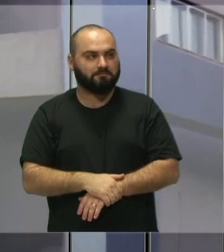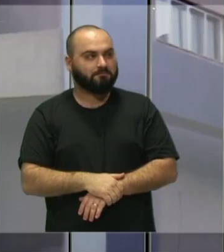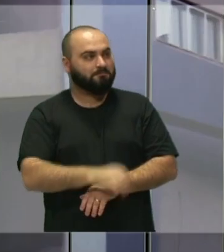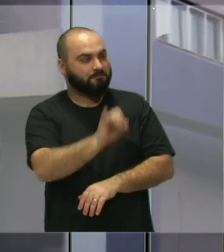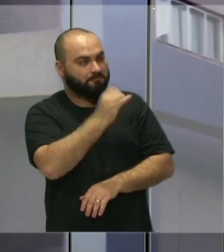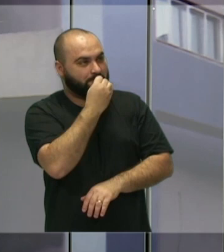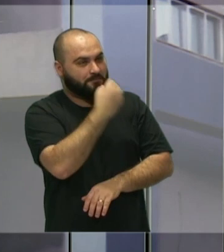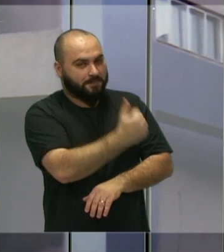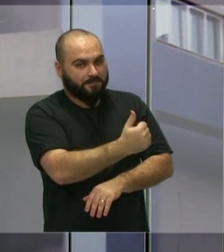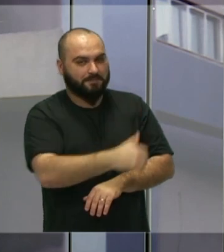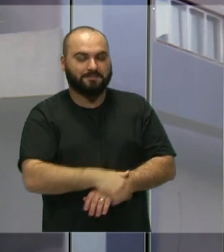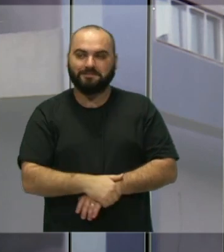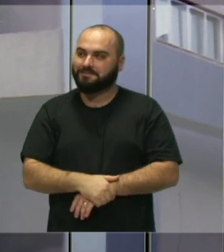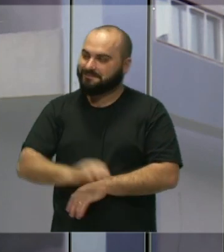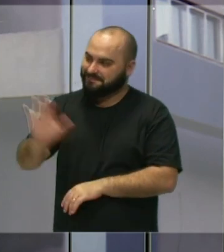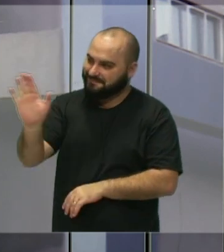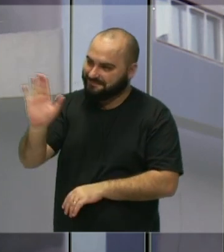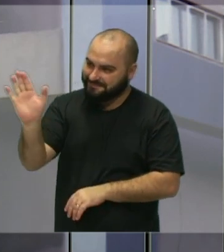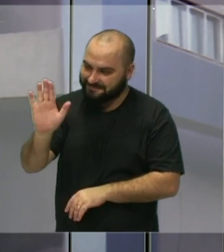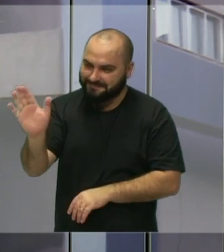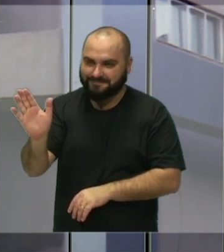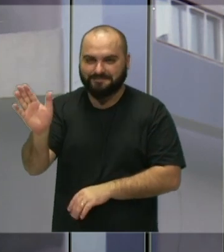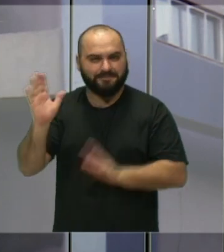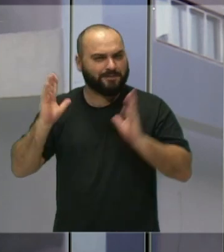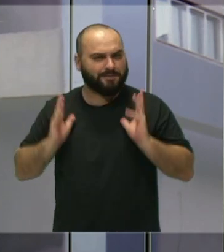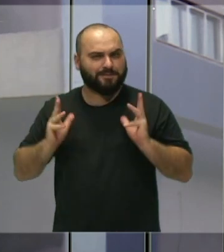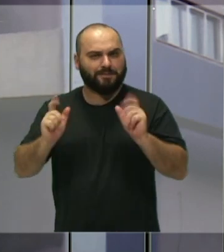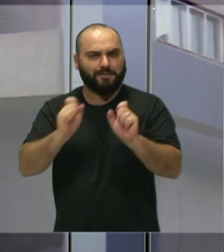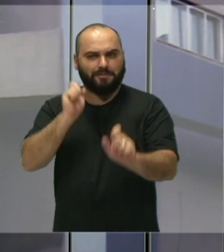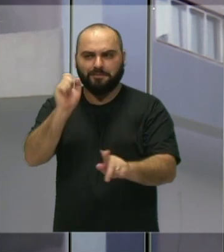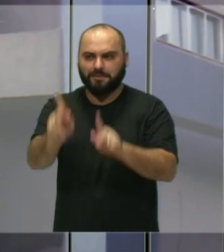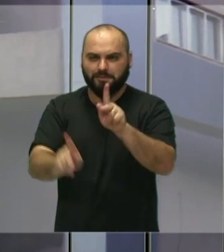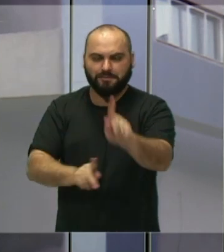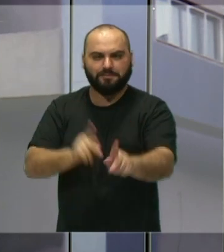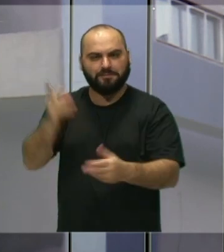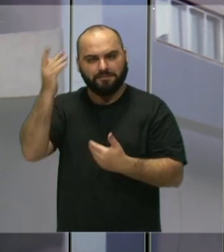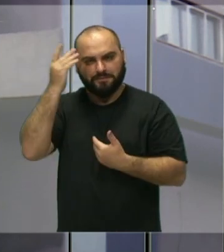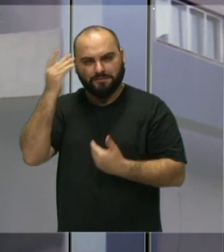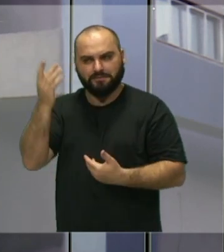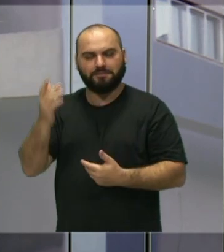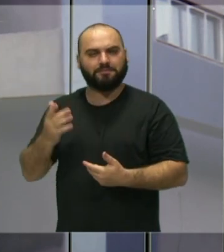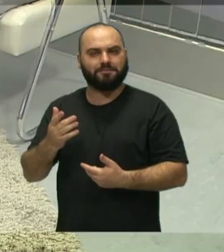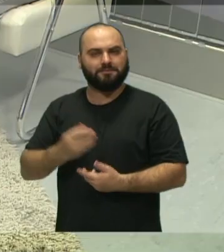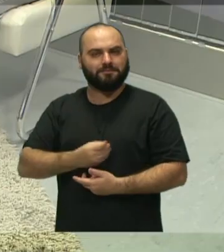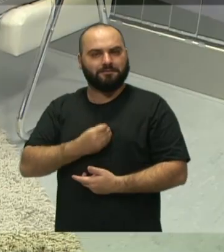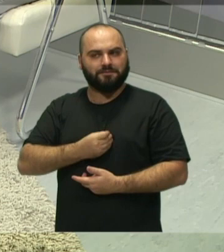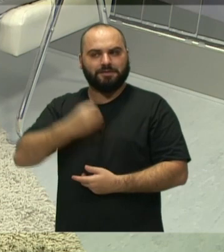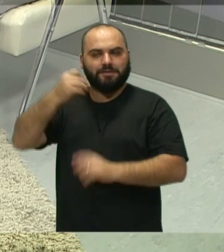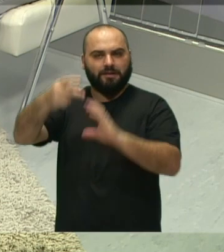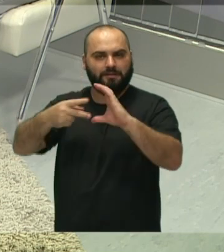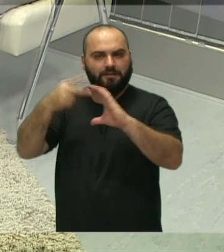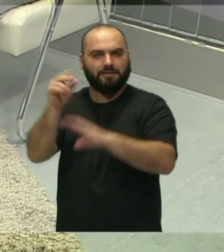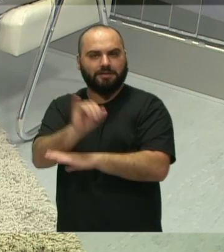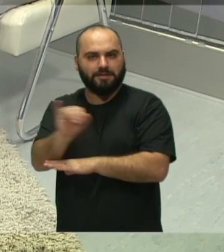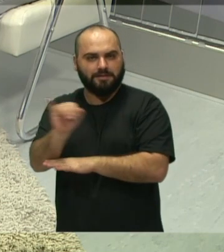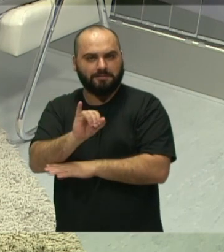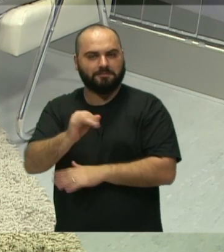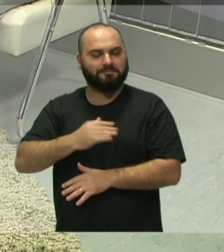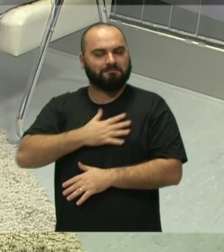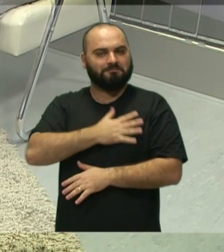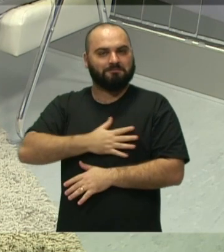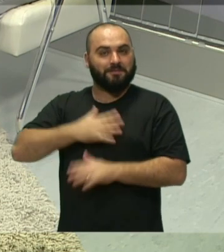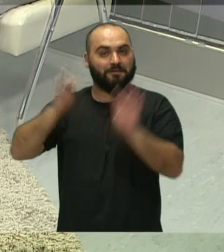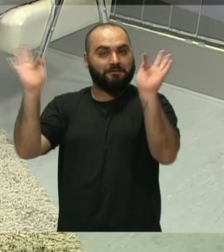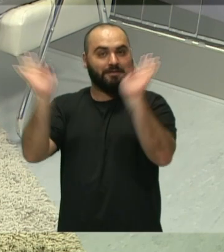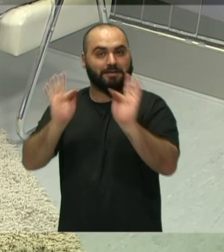nossos telespectadores, público que nos acompanha através dos canais da Câmara de Vereadores de Itajaí. Satisfação estar aqui agora